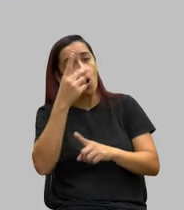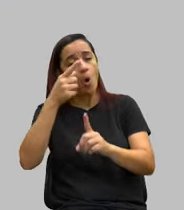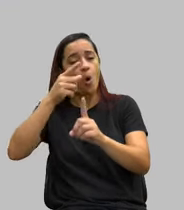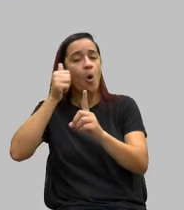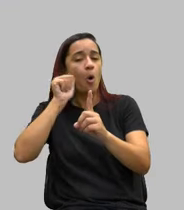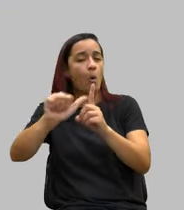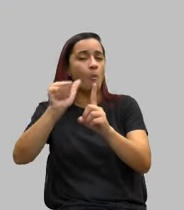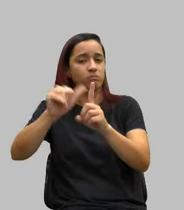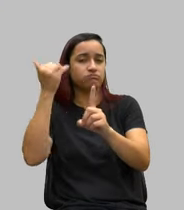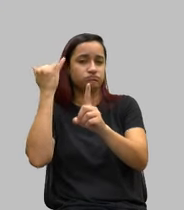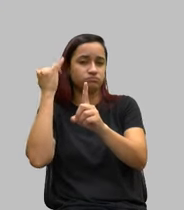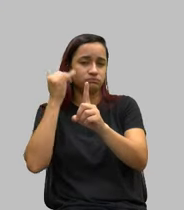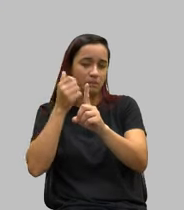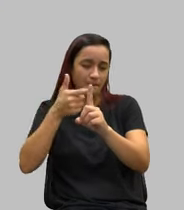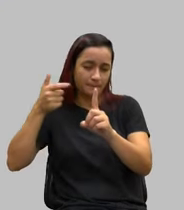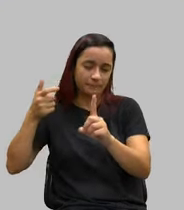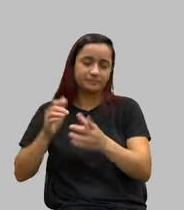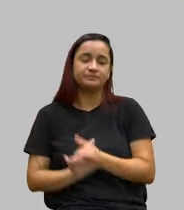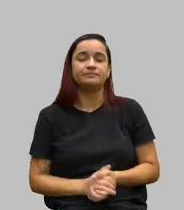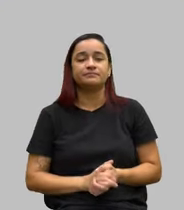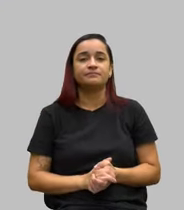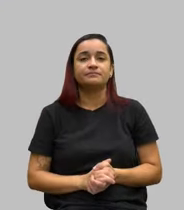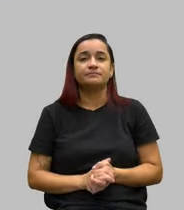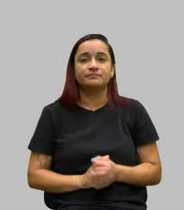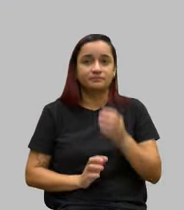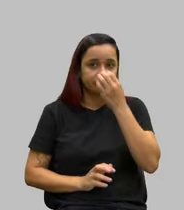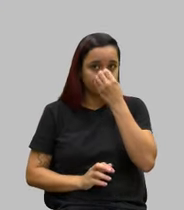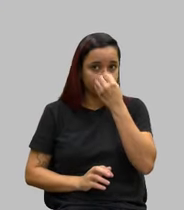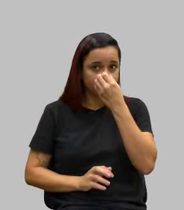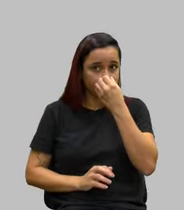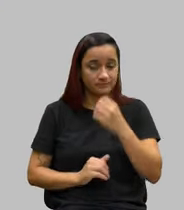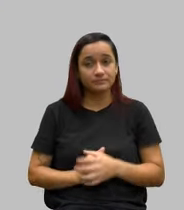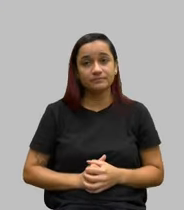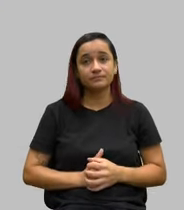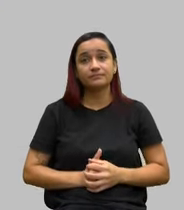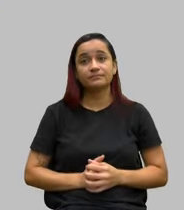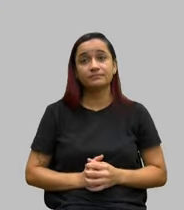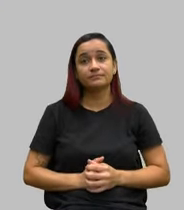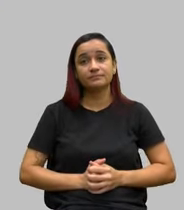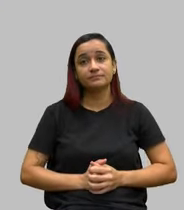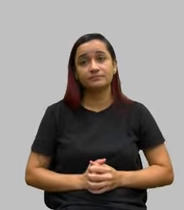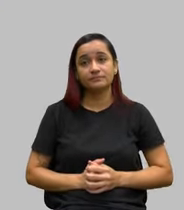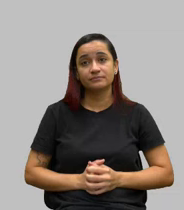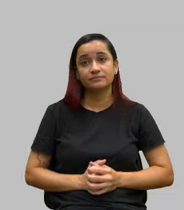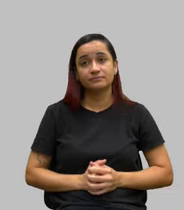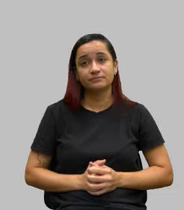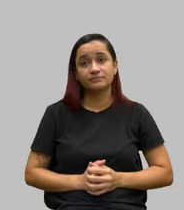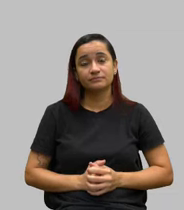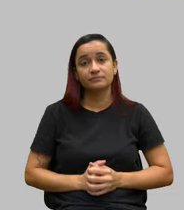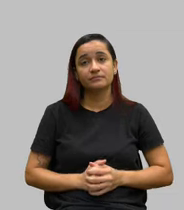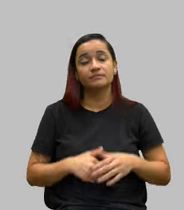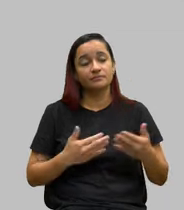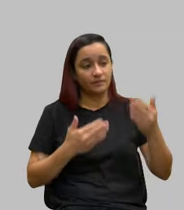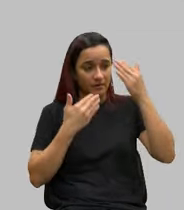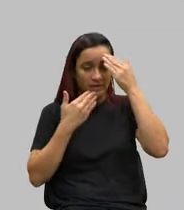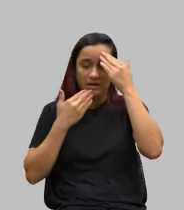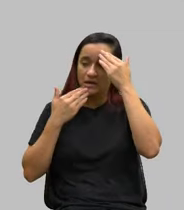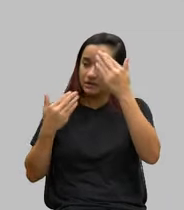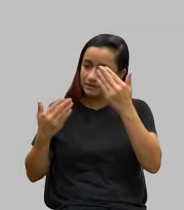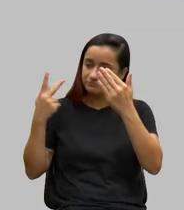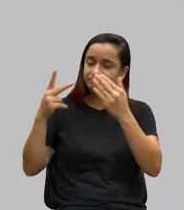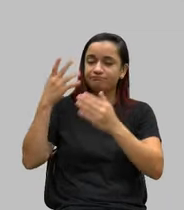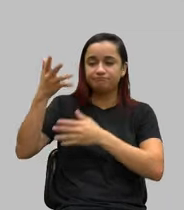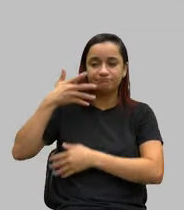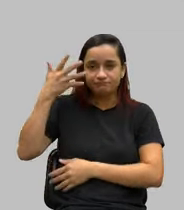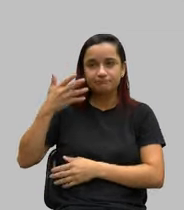Deputado inicialmente eu eu agradeço pelas posso fica bom tard secretri desculpa perdão Deputado inicialmente eu eu agradeço imensamente pelas palavras pode Sempre